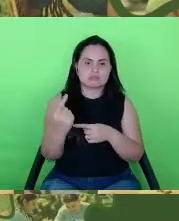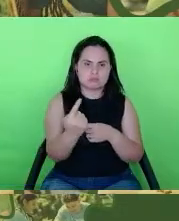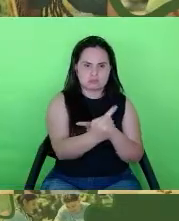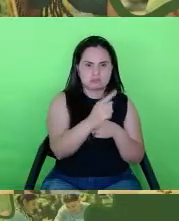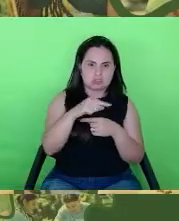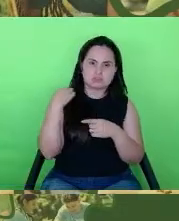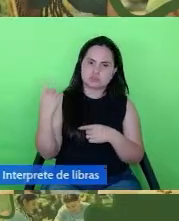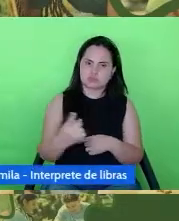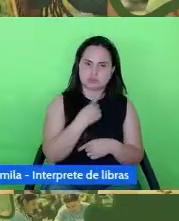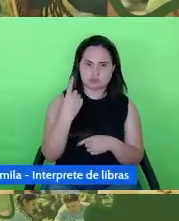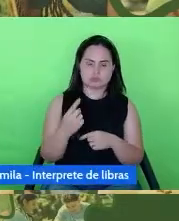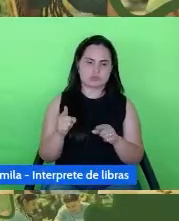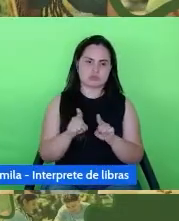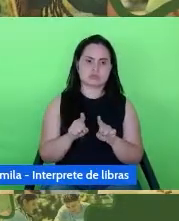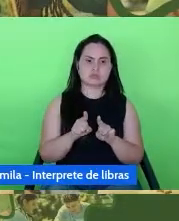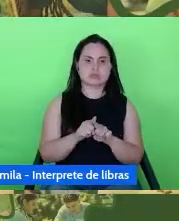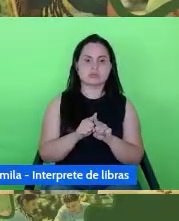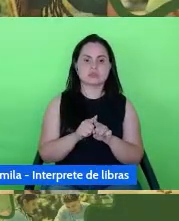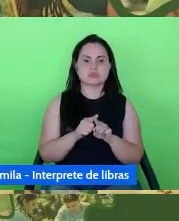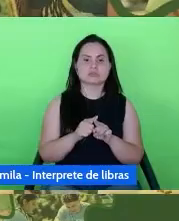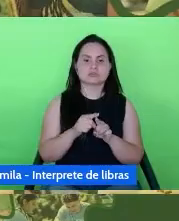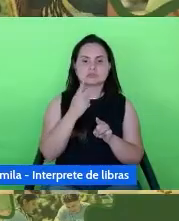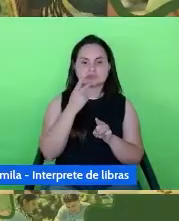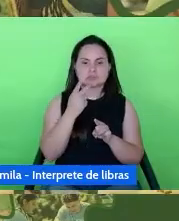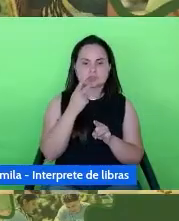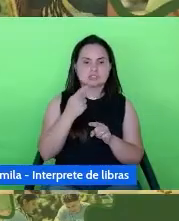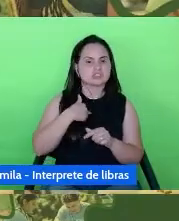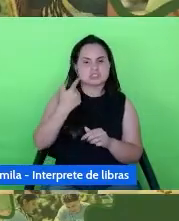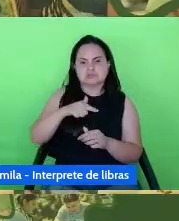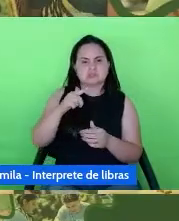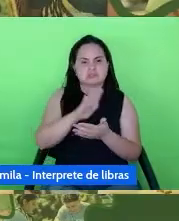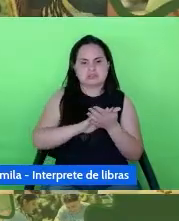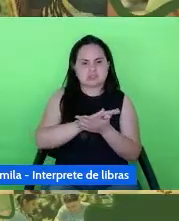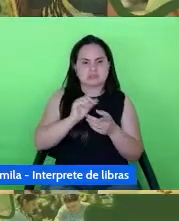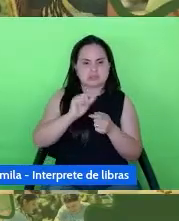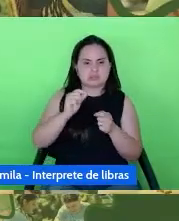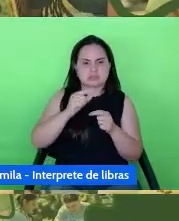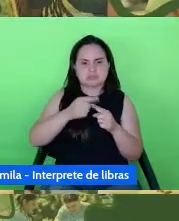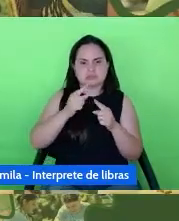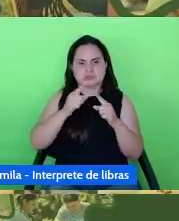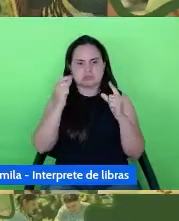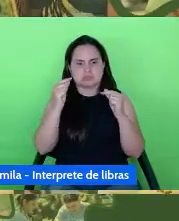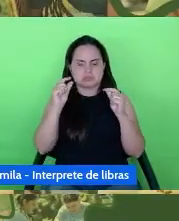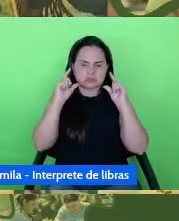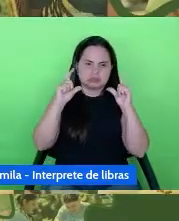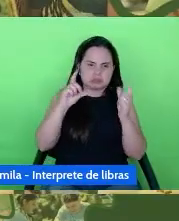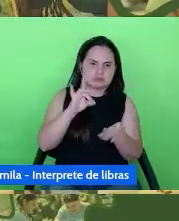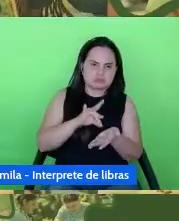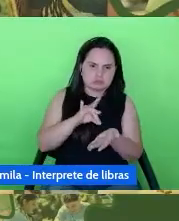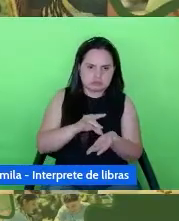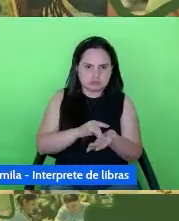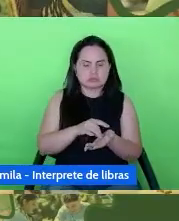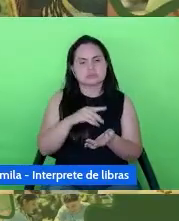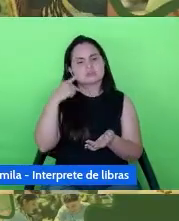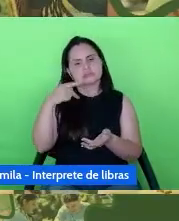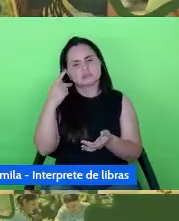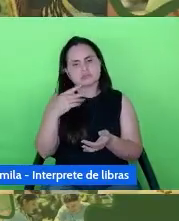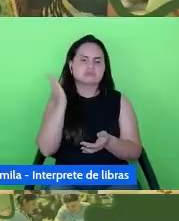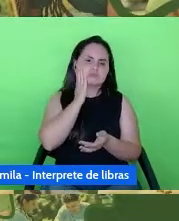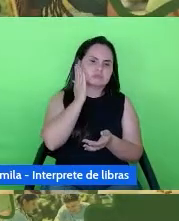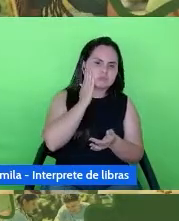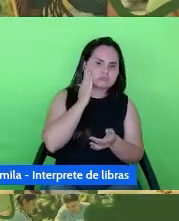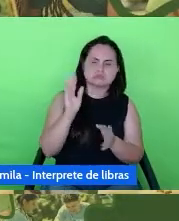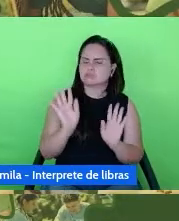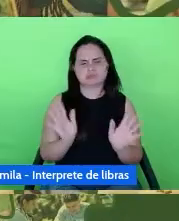Cuidado com esse discurso também bem falacioso, assim, eu não tenho nada para fazer porque o capitalismo polui mesmo, os políticos são safados e tal.